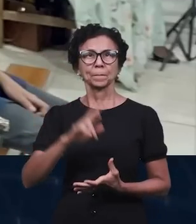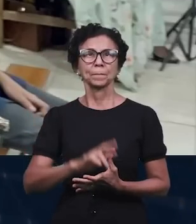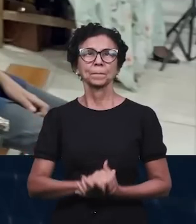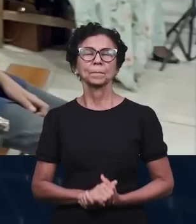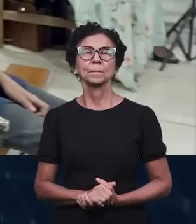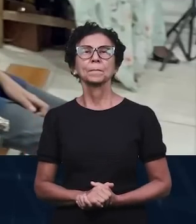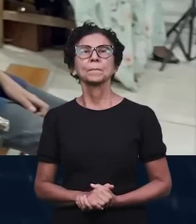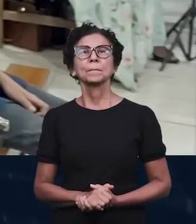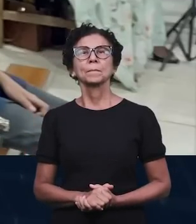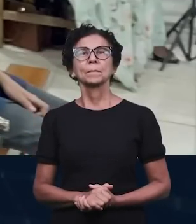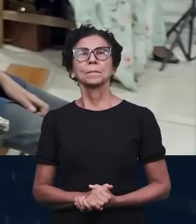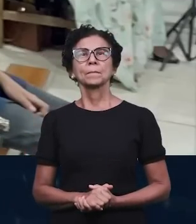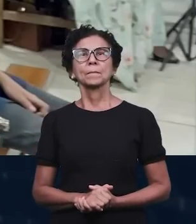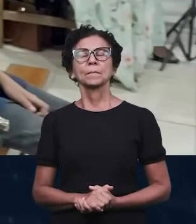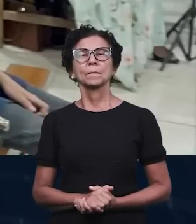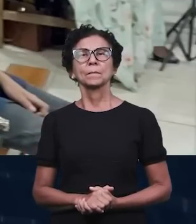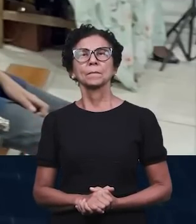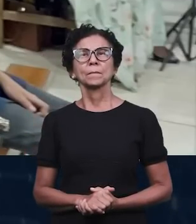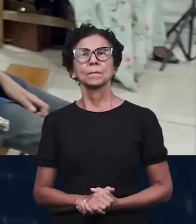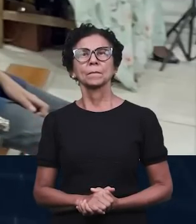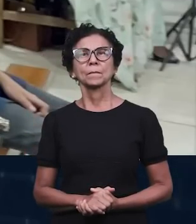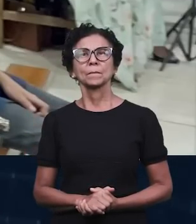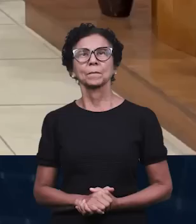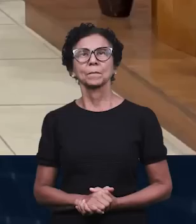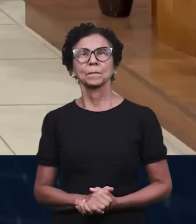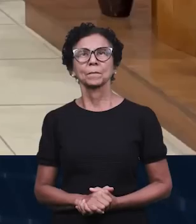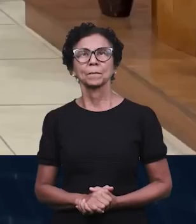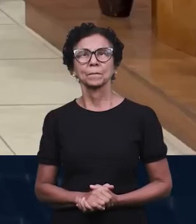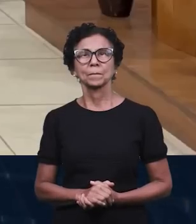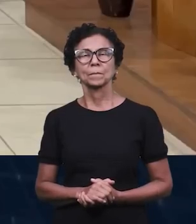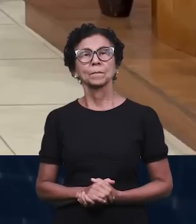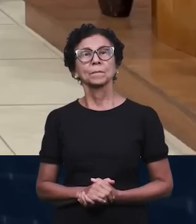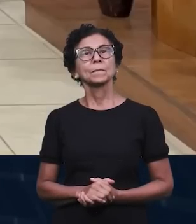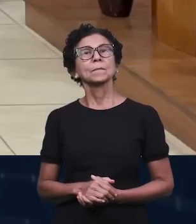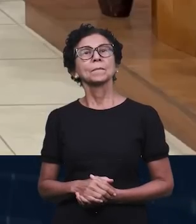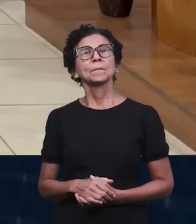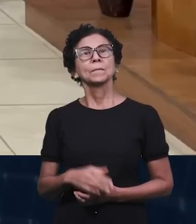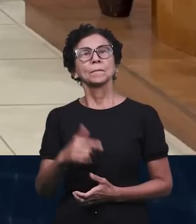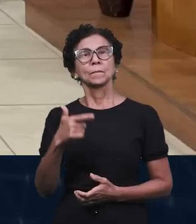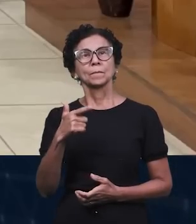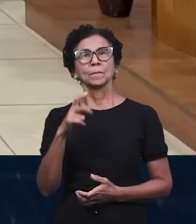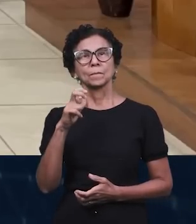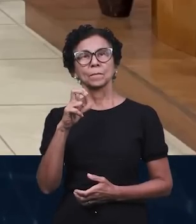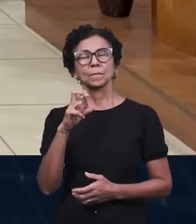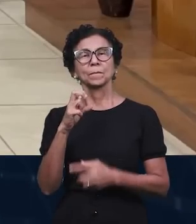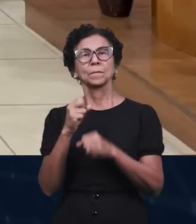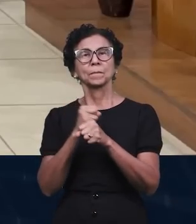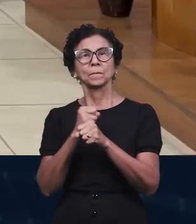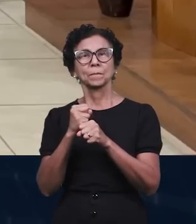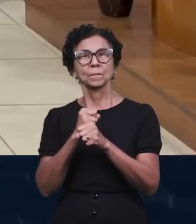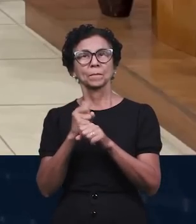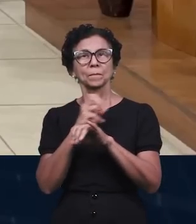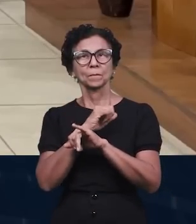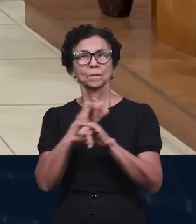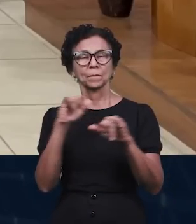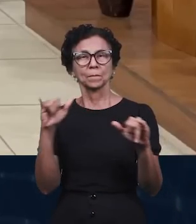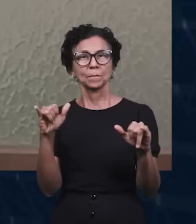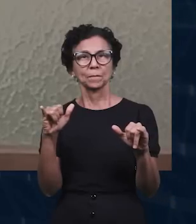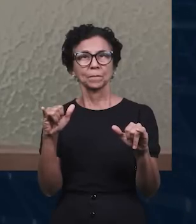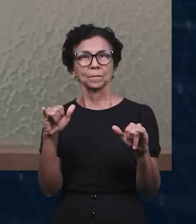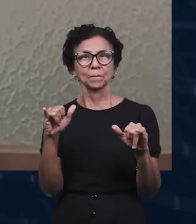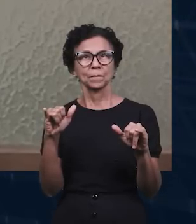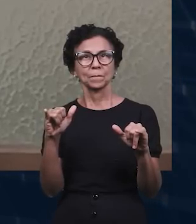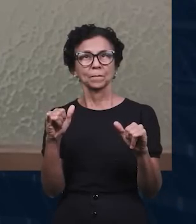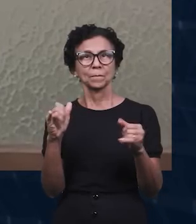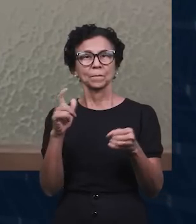da Guia, do Polo Piabetá, completou 25 anos de proclamação da palavra do Senhor na localidade. E